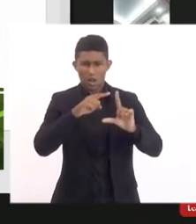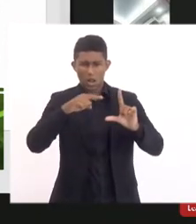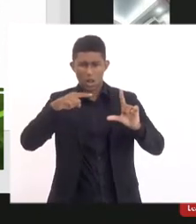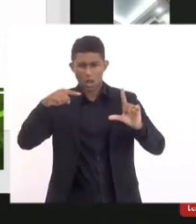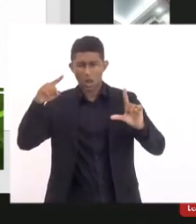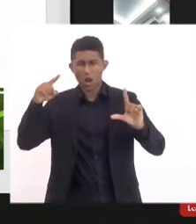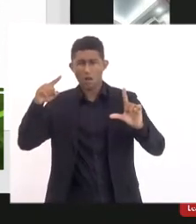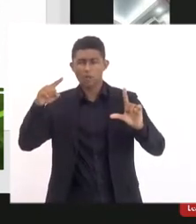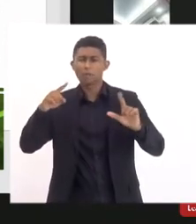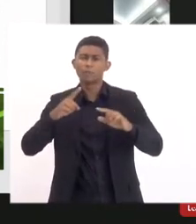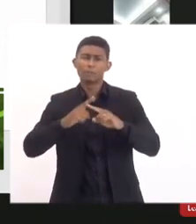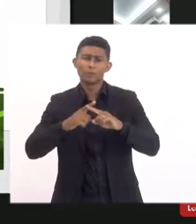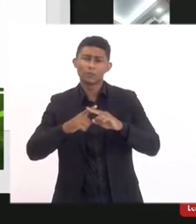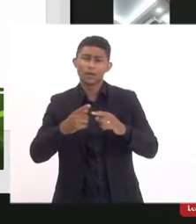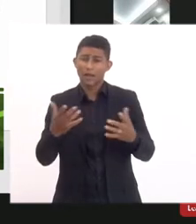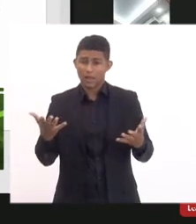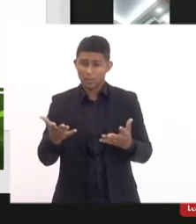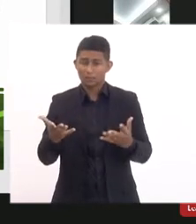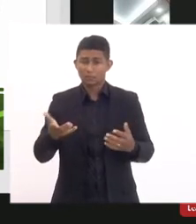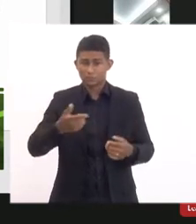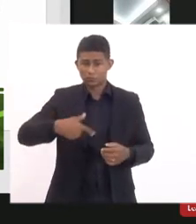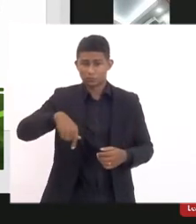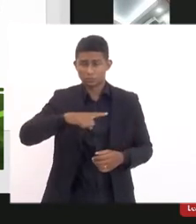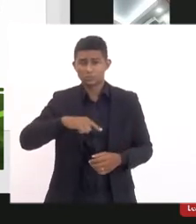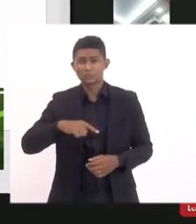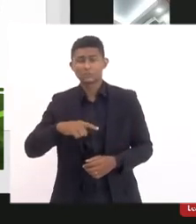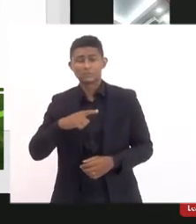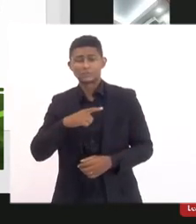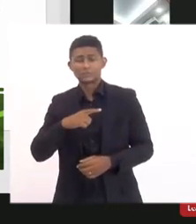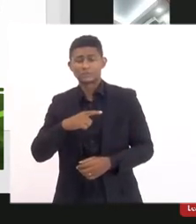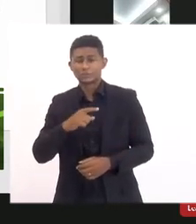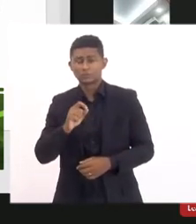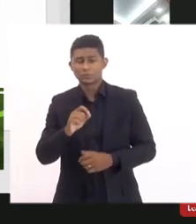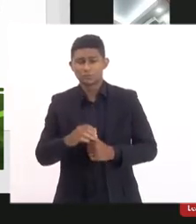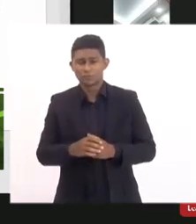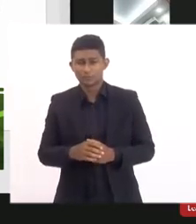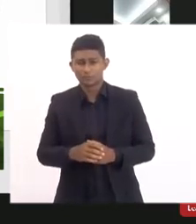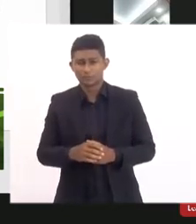nesse momento, que a gente está numa fase de interiorização